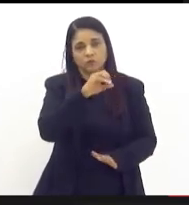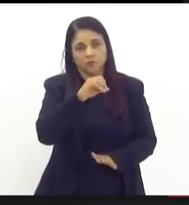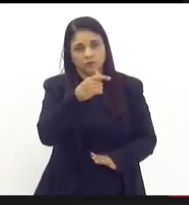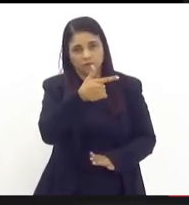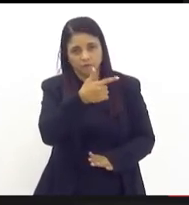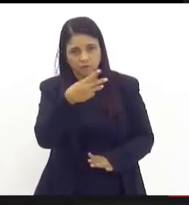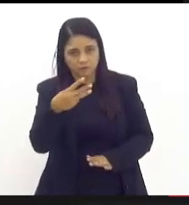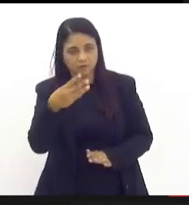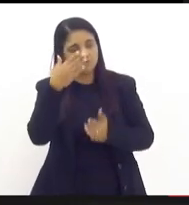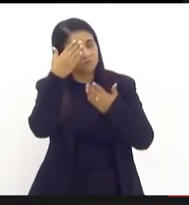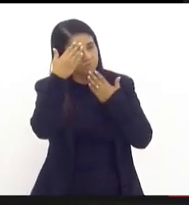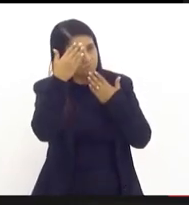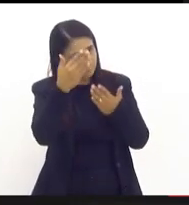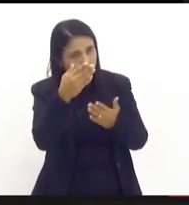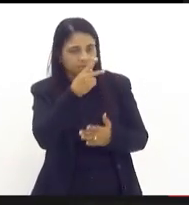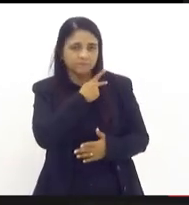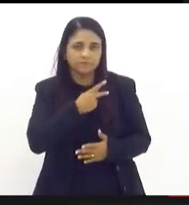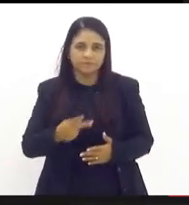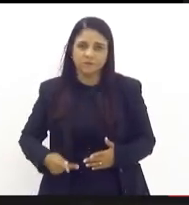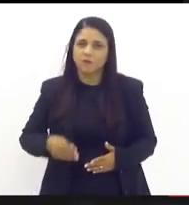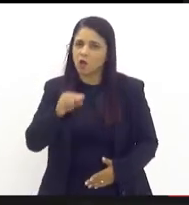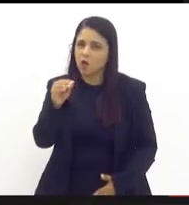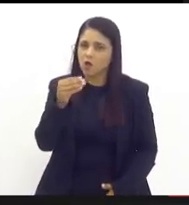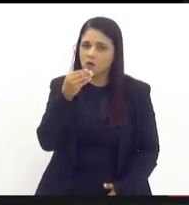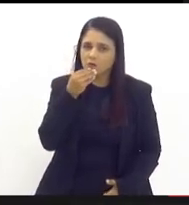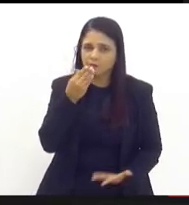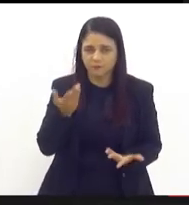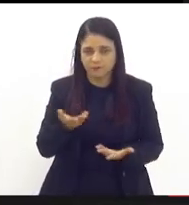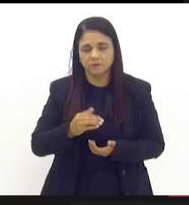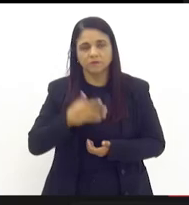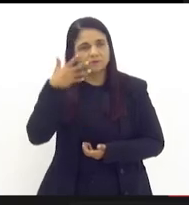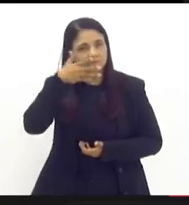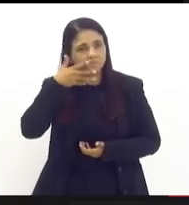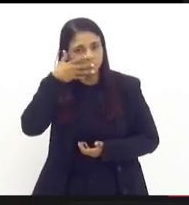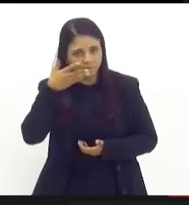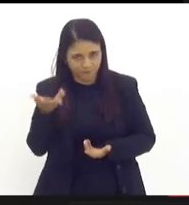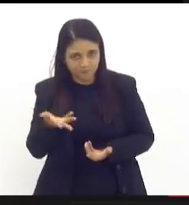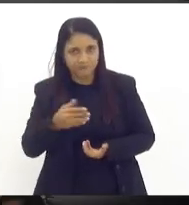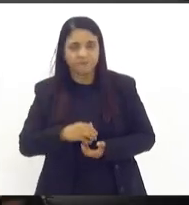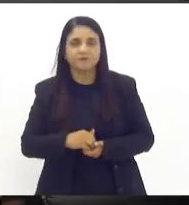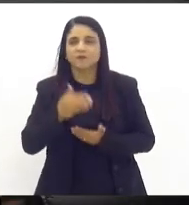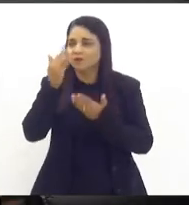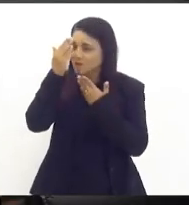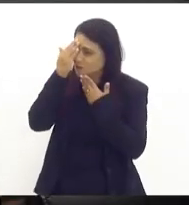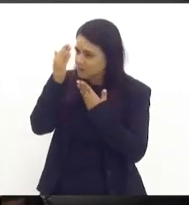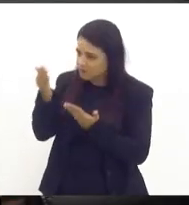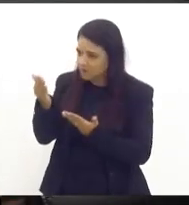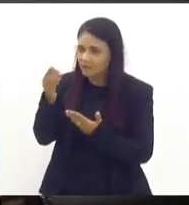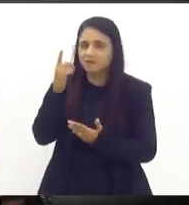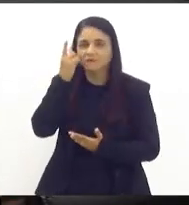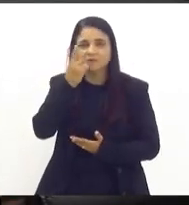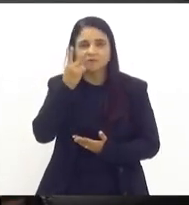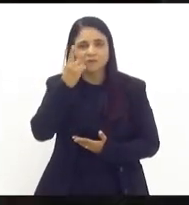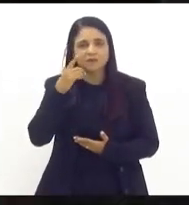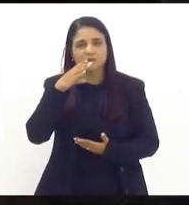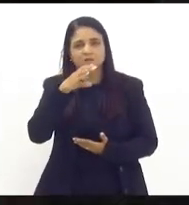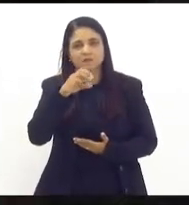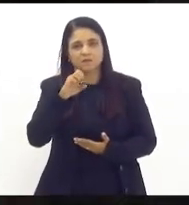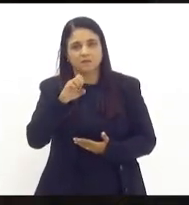era isso presidente muito obrigada pela oportunidade da paz obrigada meu irmão